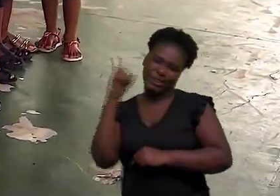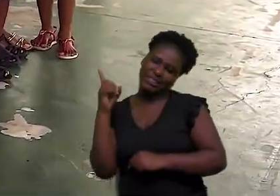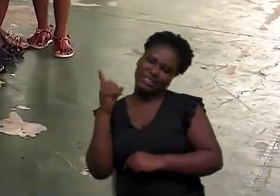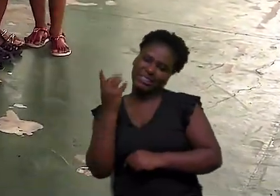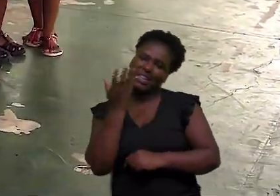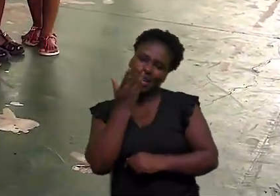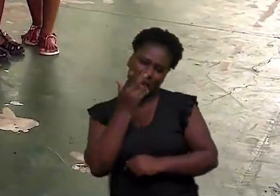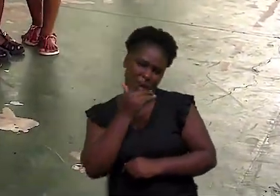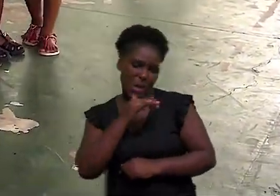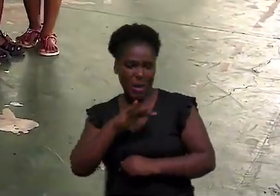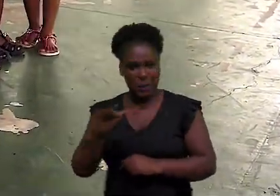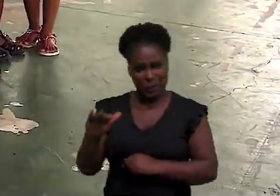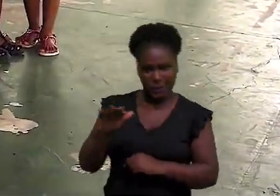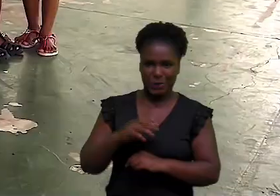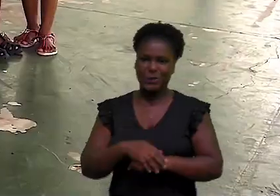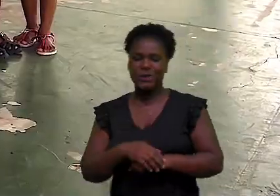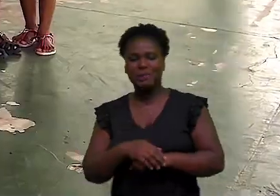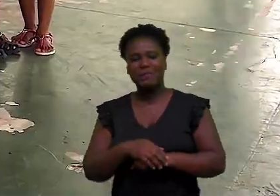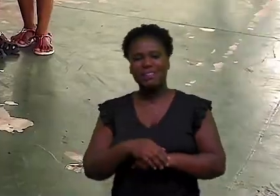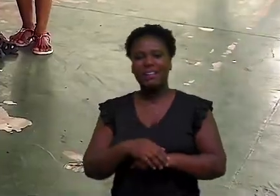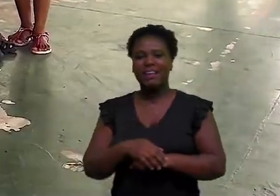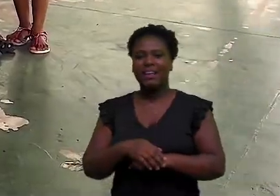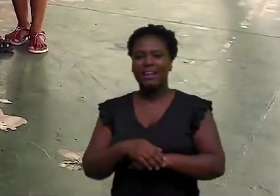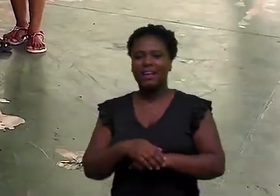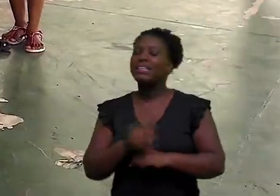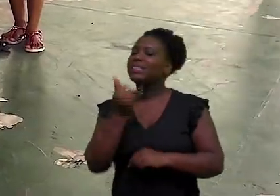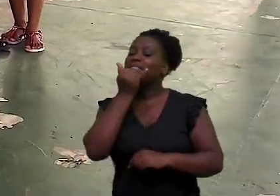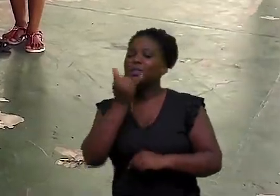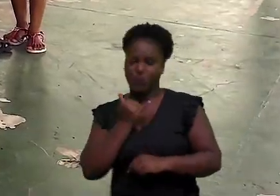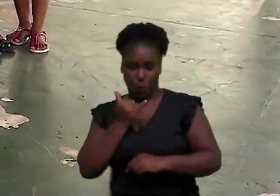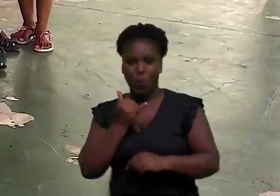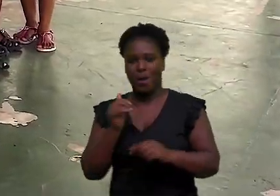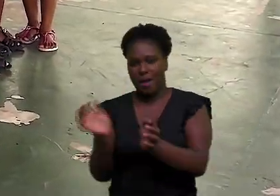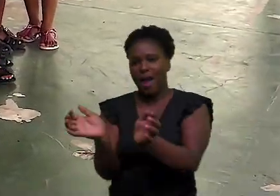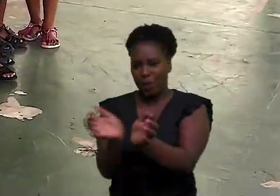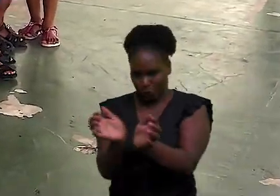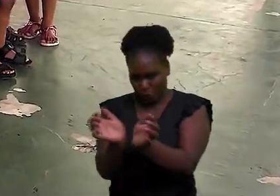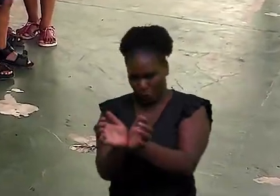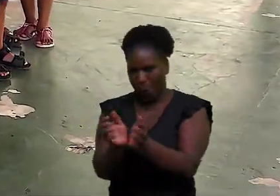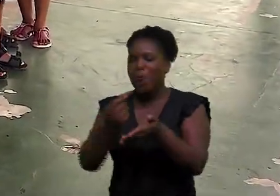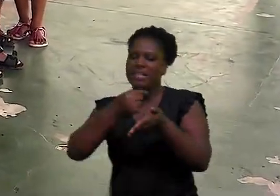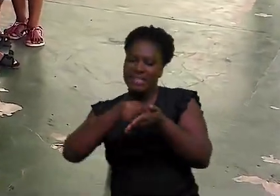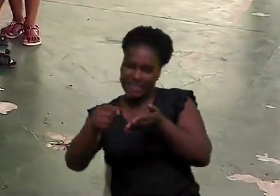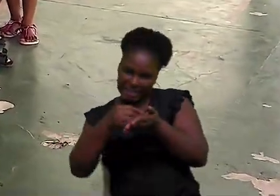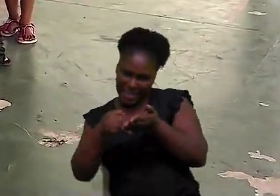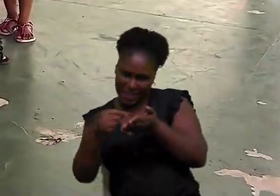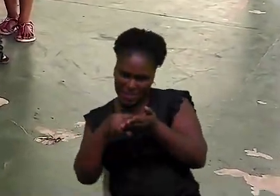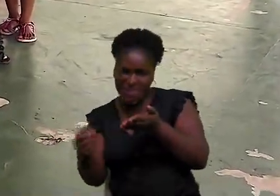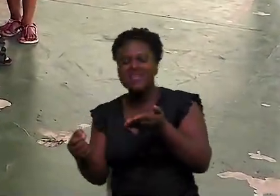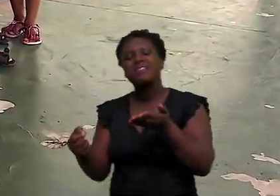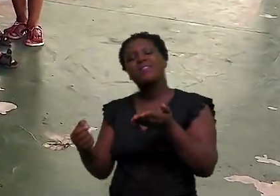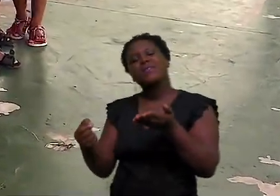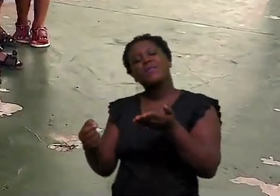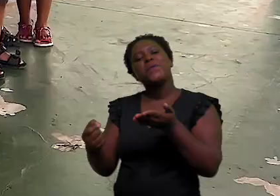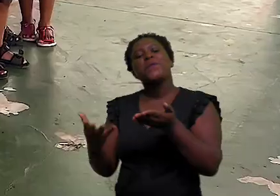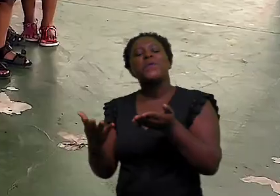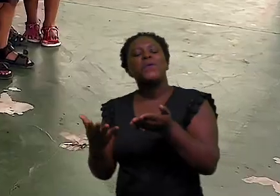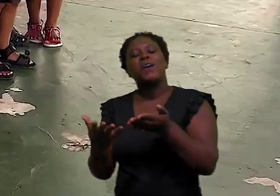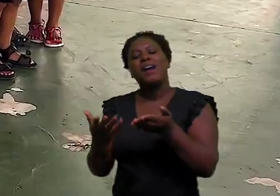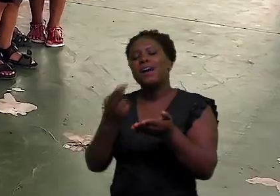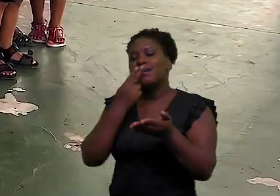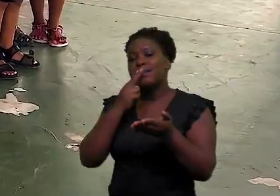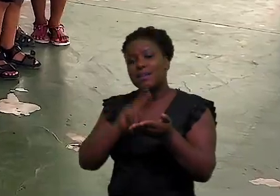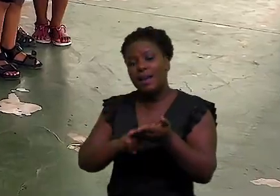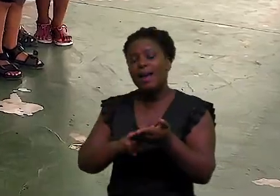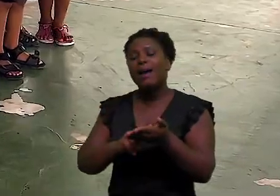bem legal para o PG, dando as boas-vindas para ele e chamando ele para participar com a gente todos os